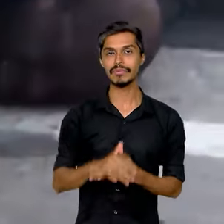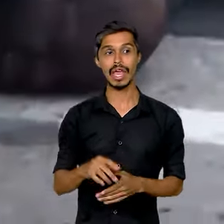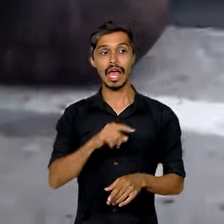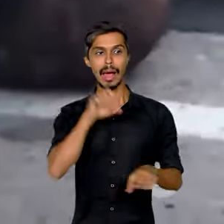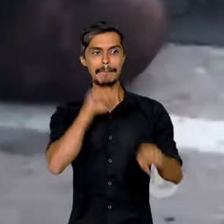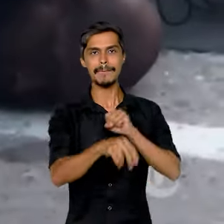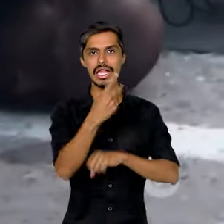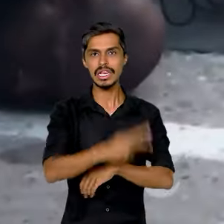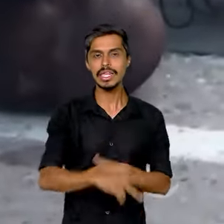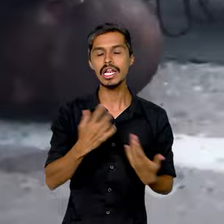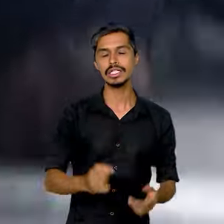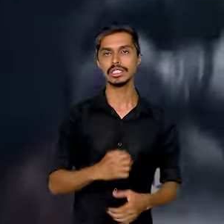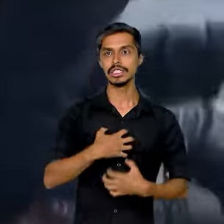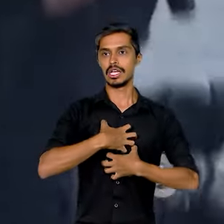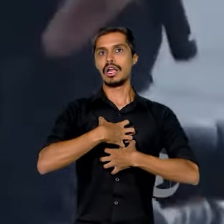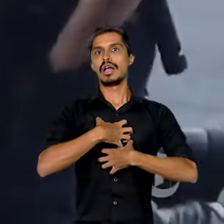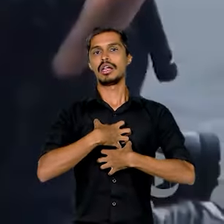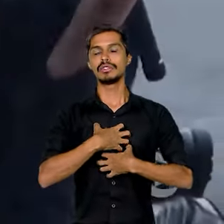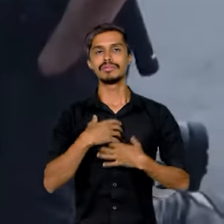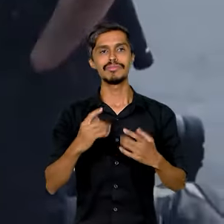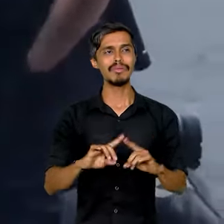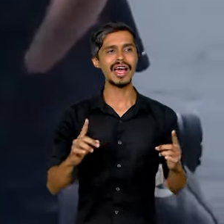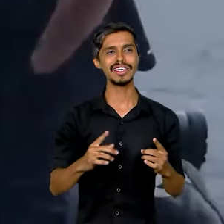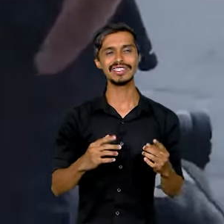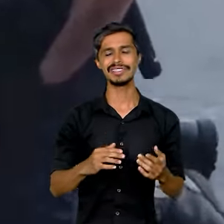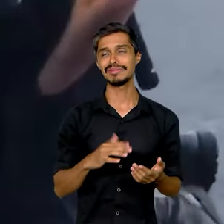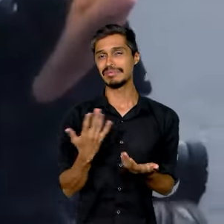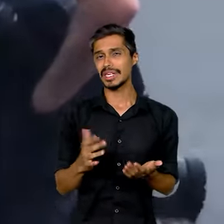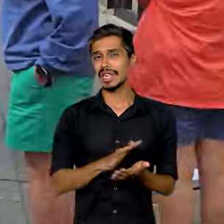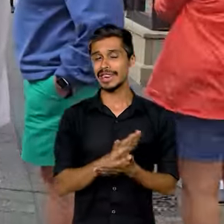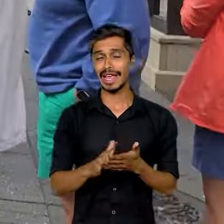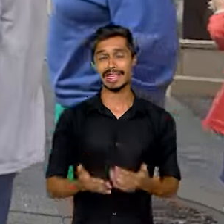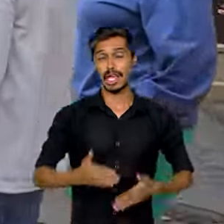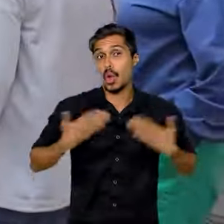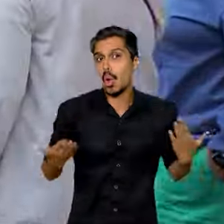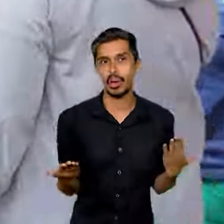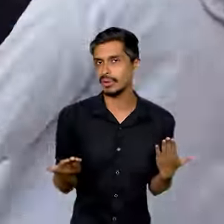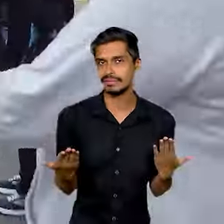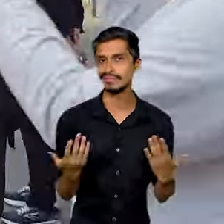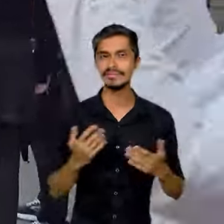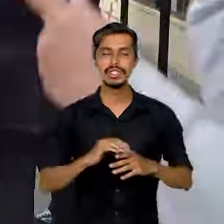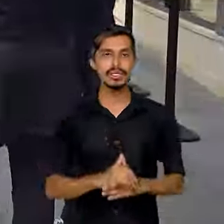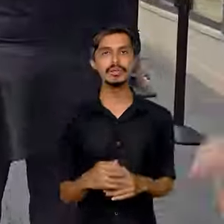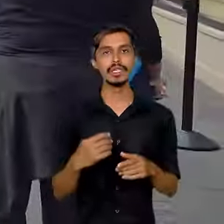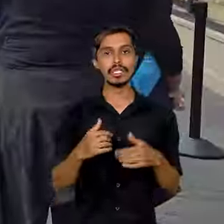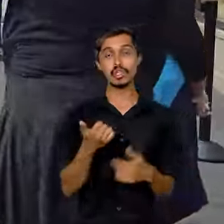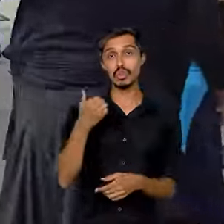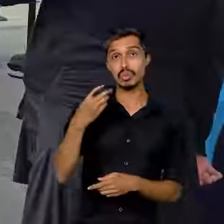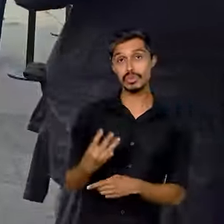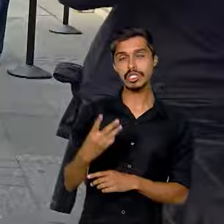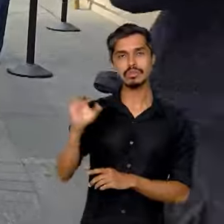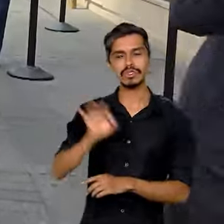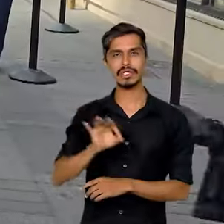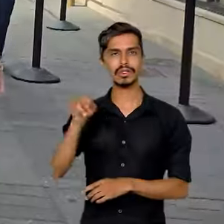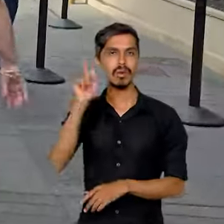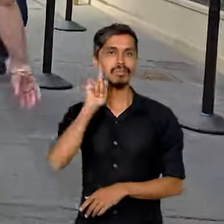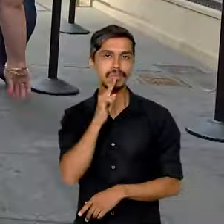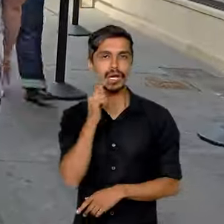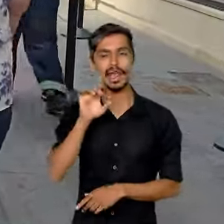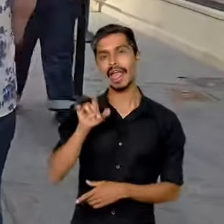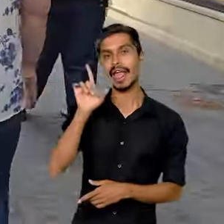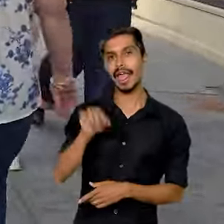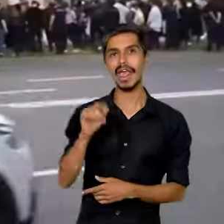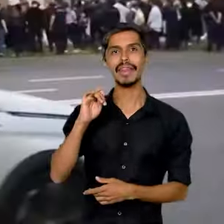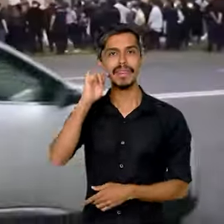foi chocante, mas ao mesmo tempo nada surpreendente. Nos Estados Unidos, em que apenas 13% da população é